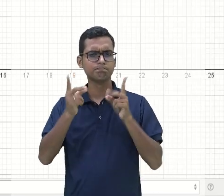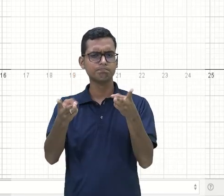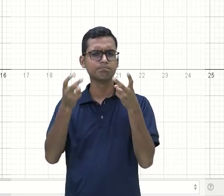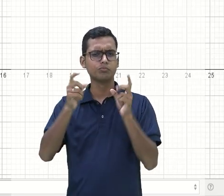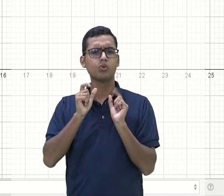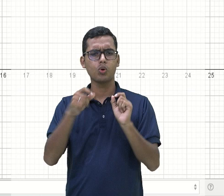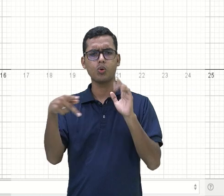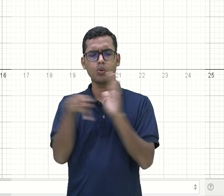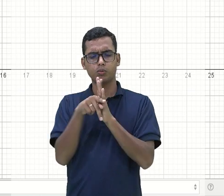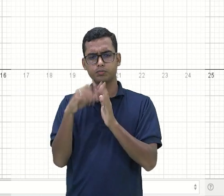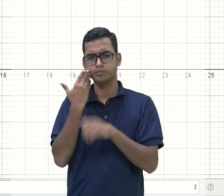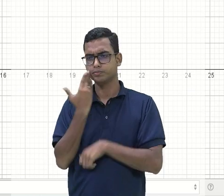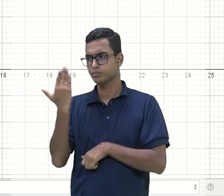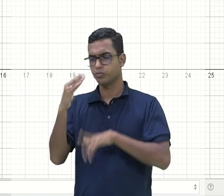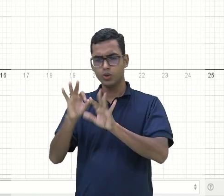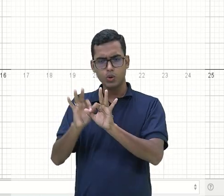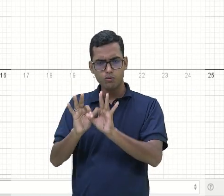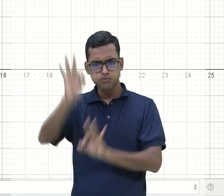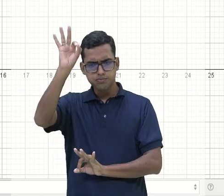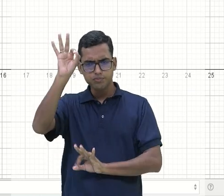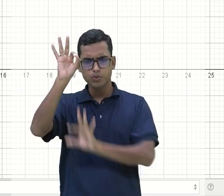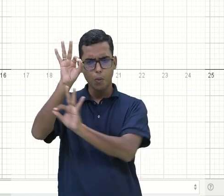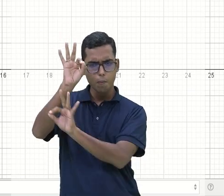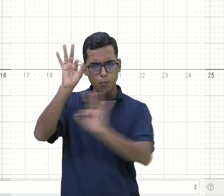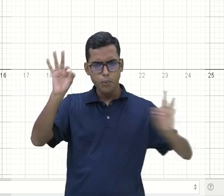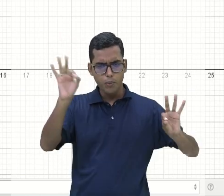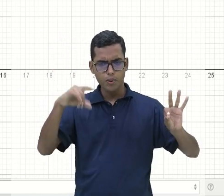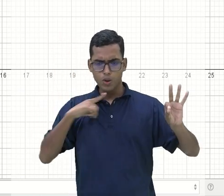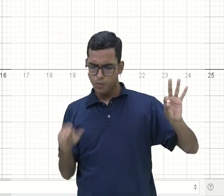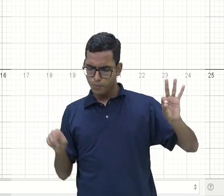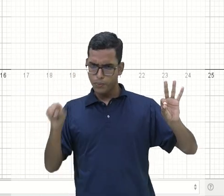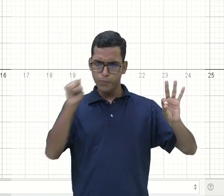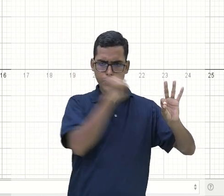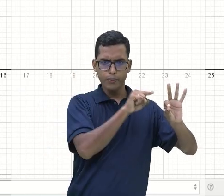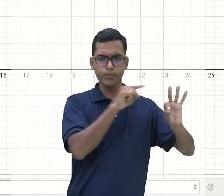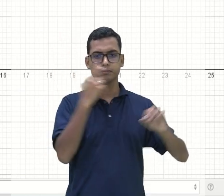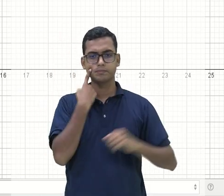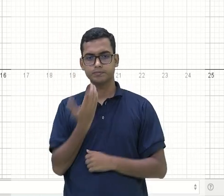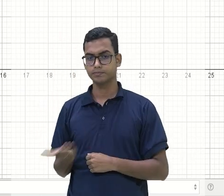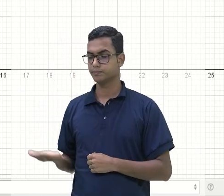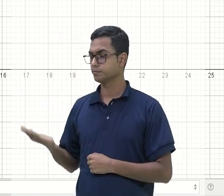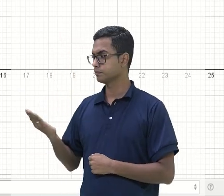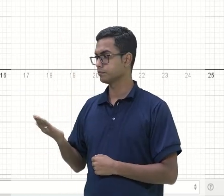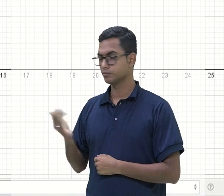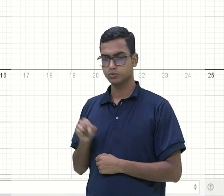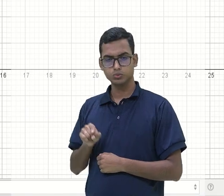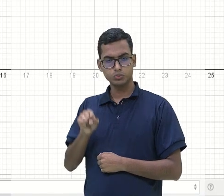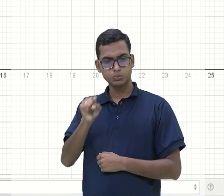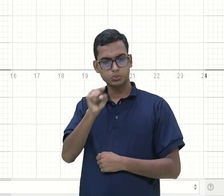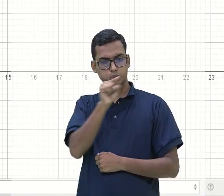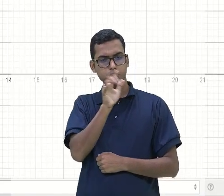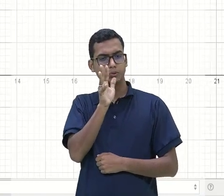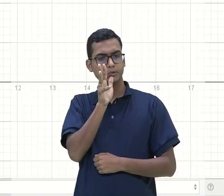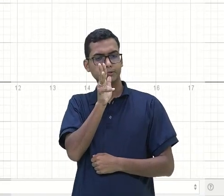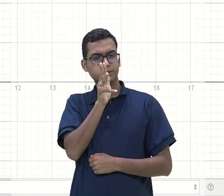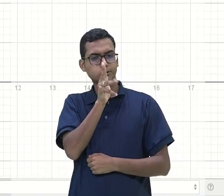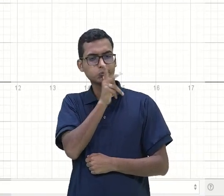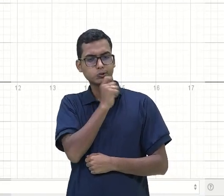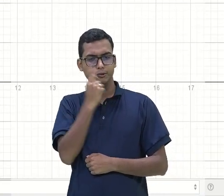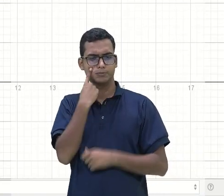Vejam que é uma função que ela cresce devagar. Olha